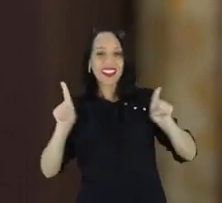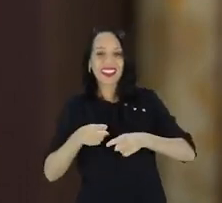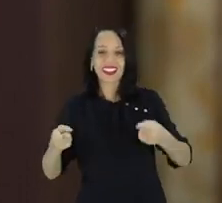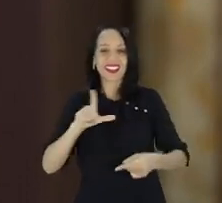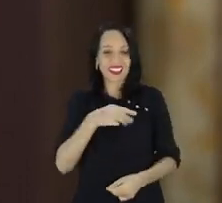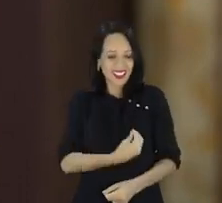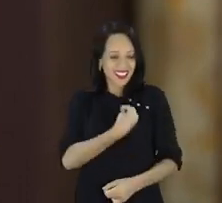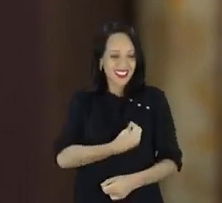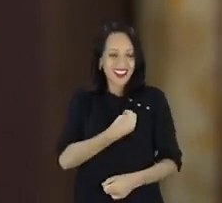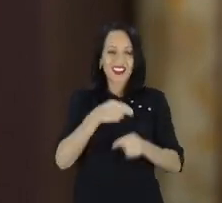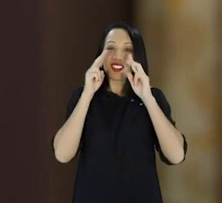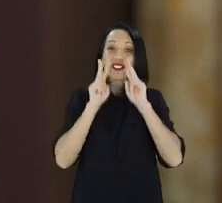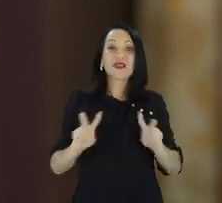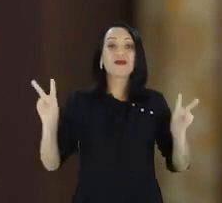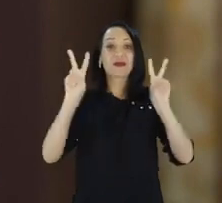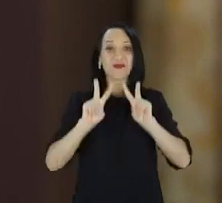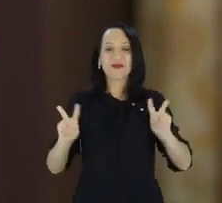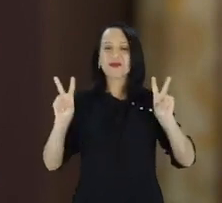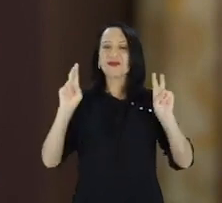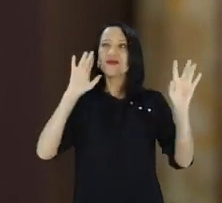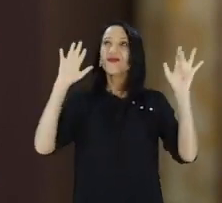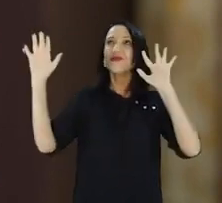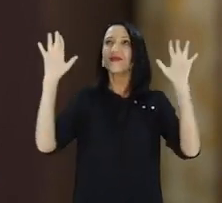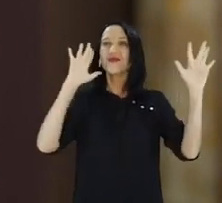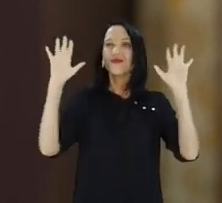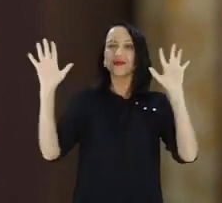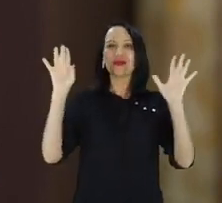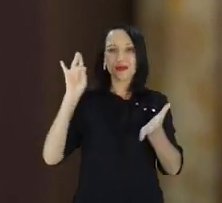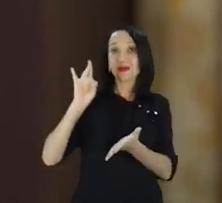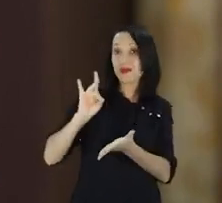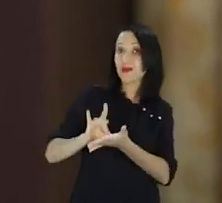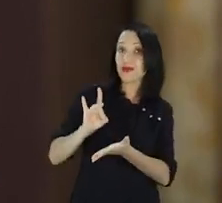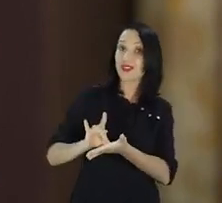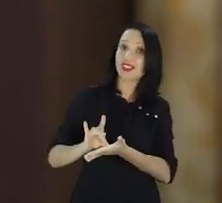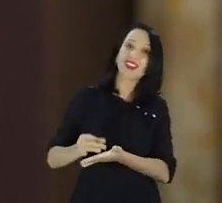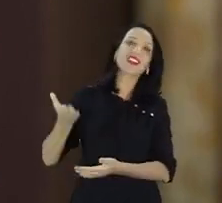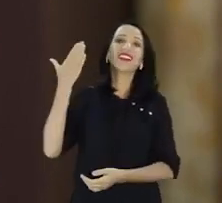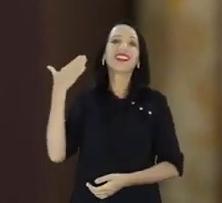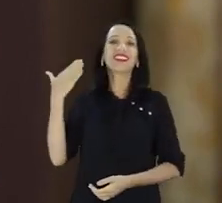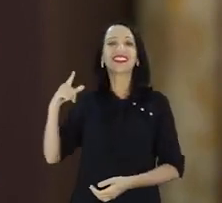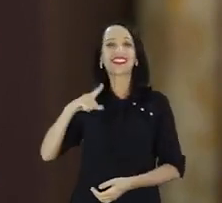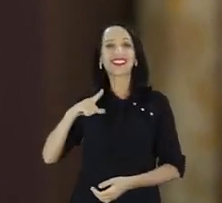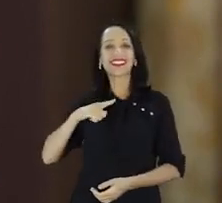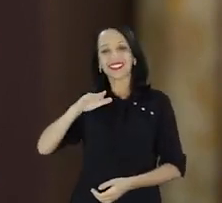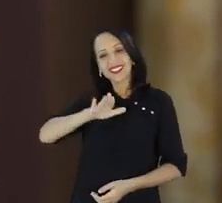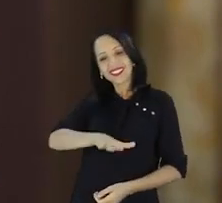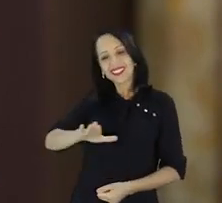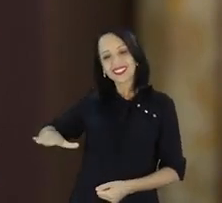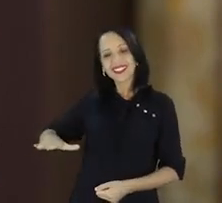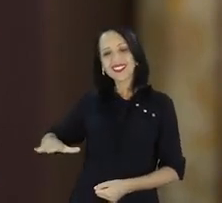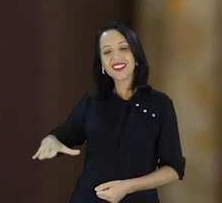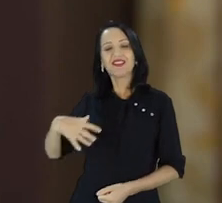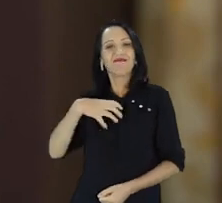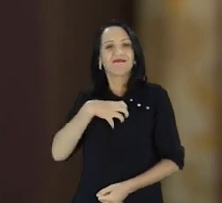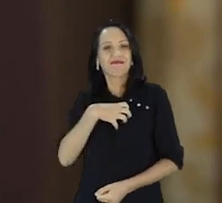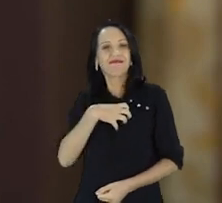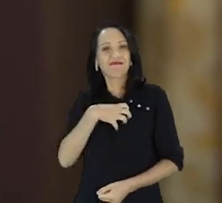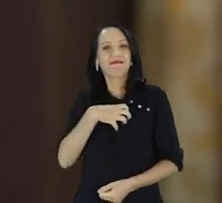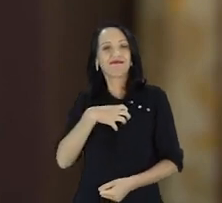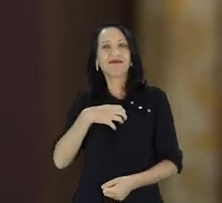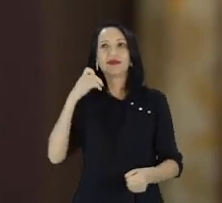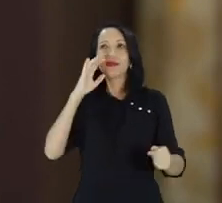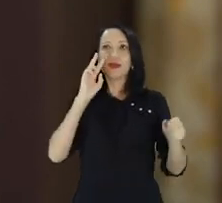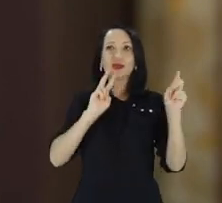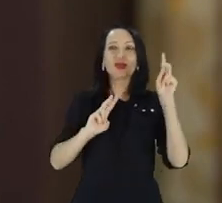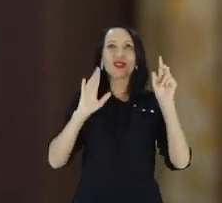eu experimentava na dimensão dos meus sonhos mesmo E aí eu quando era criança Ficava muito impactada por